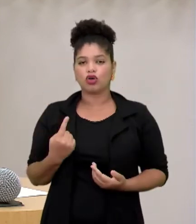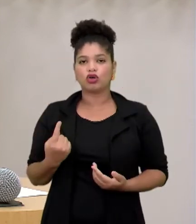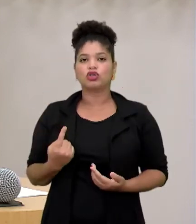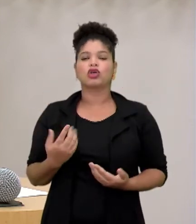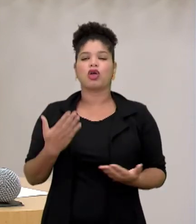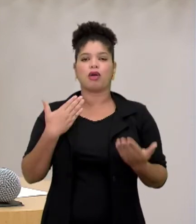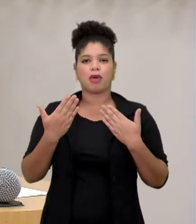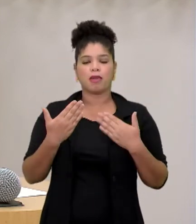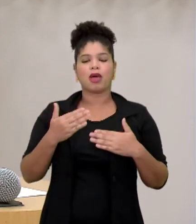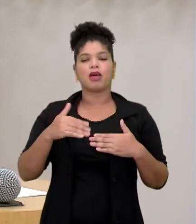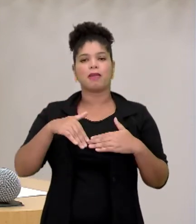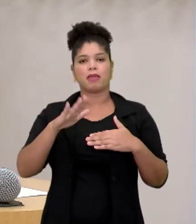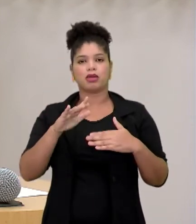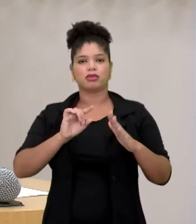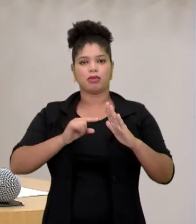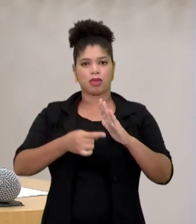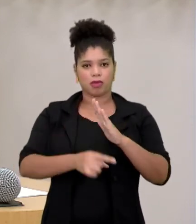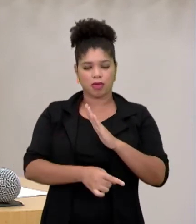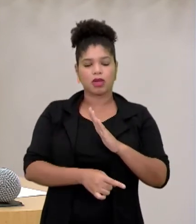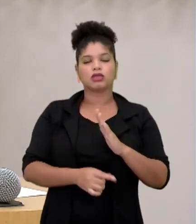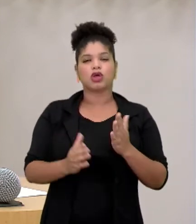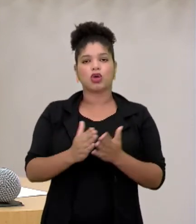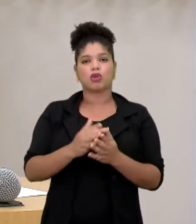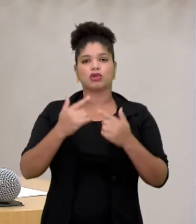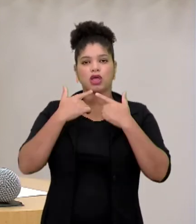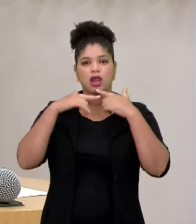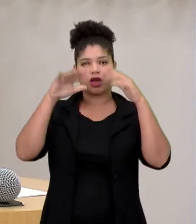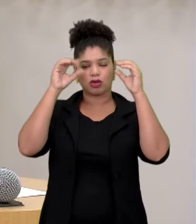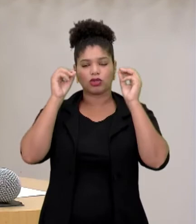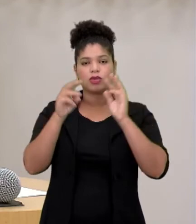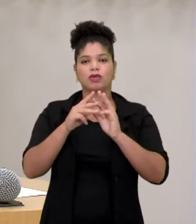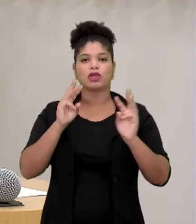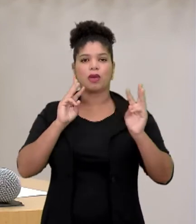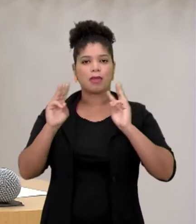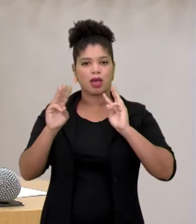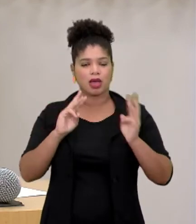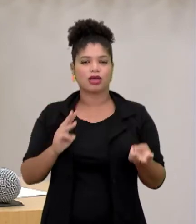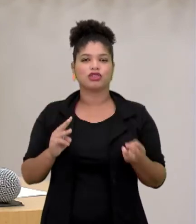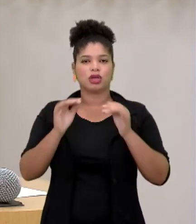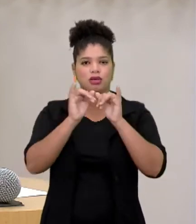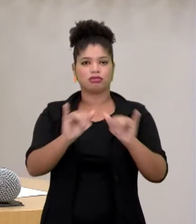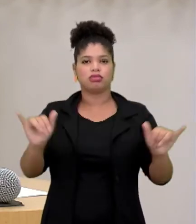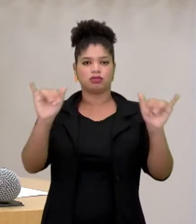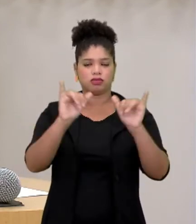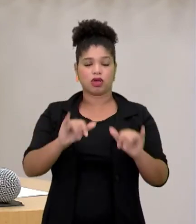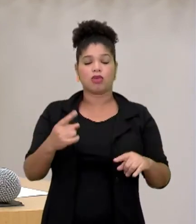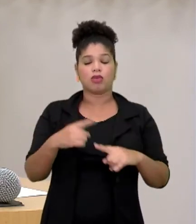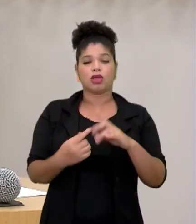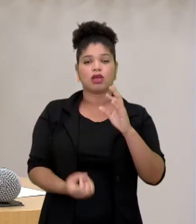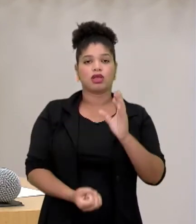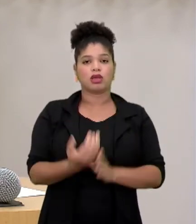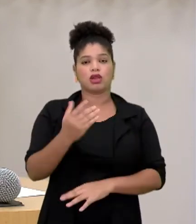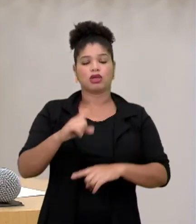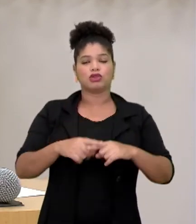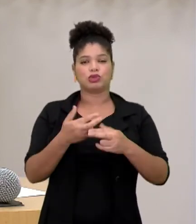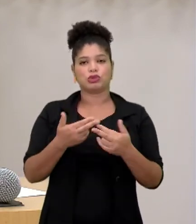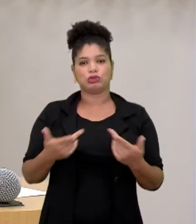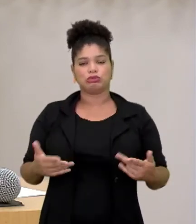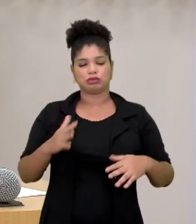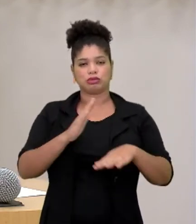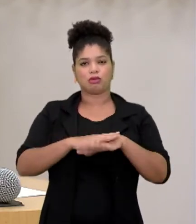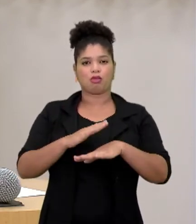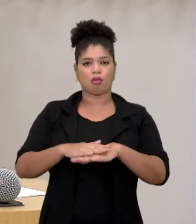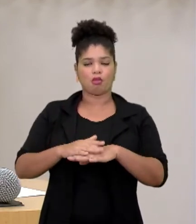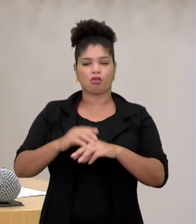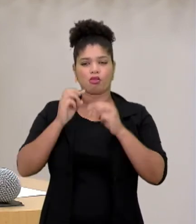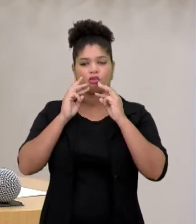nosso aprofundamento, né? as linguagens do marketing, da publicidade, visto que a gente vai criar um produto e fazer propaganda. a gente já tem que começar a